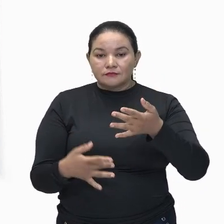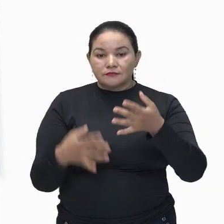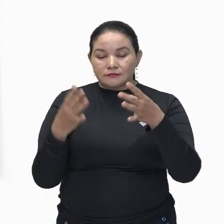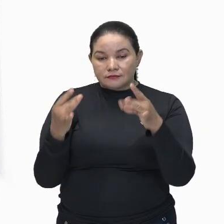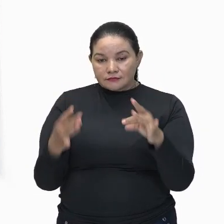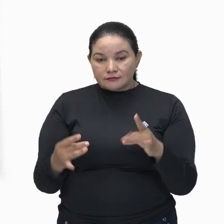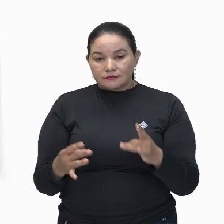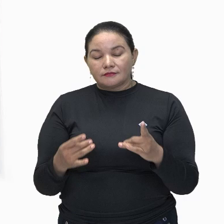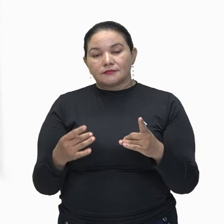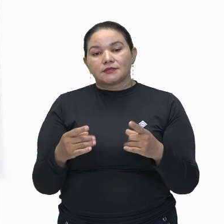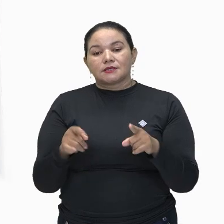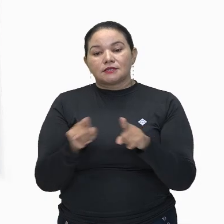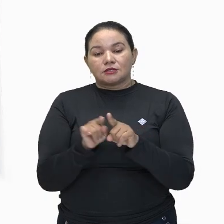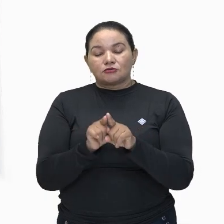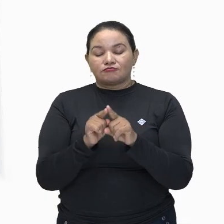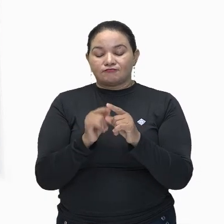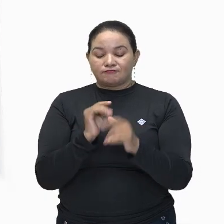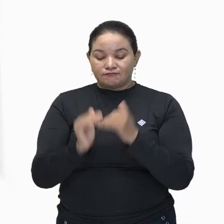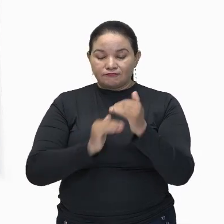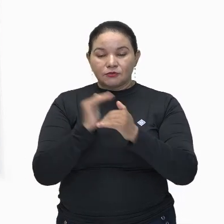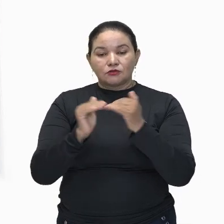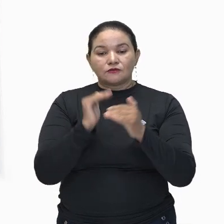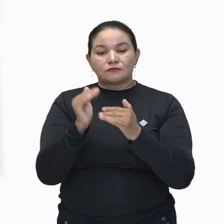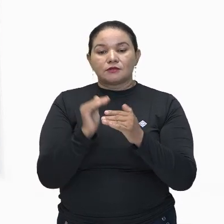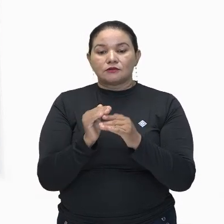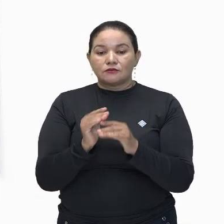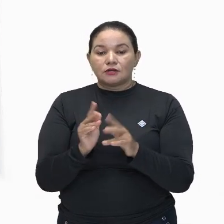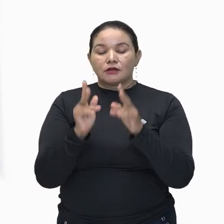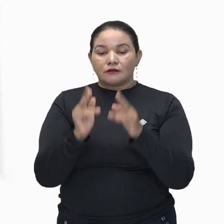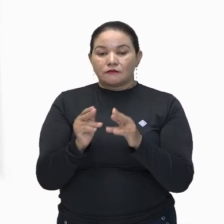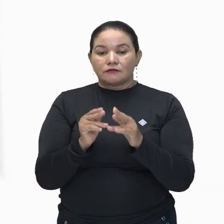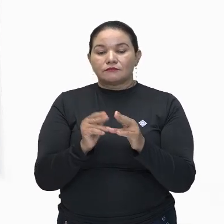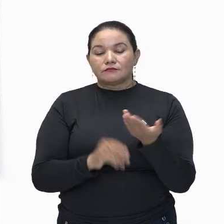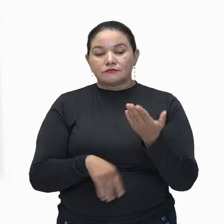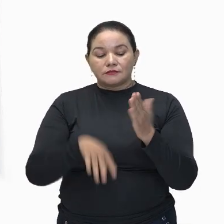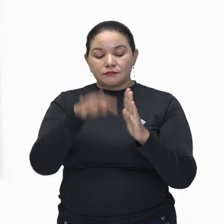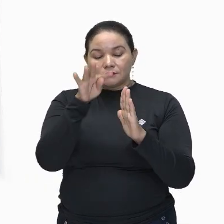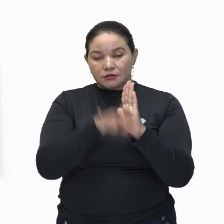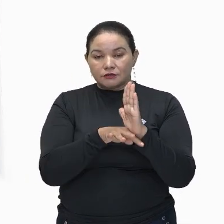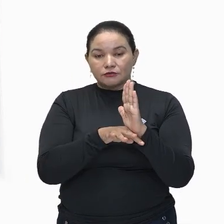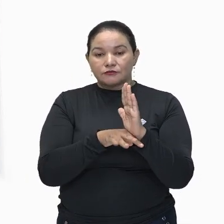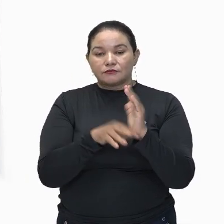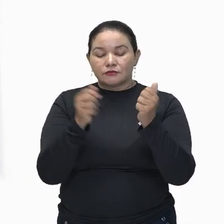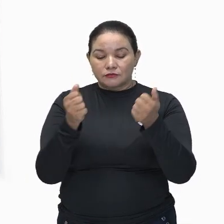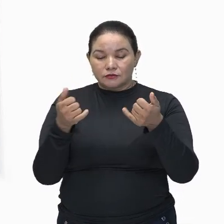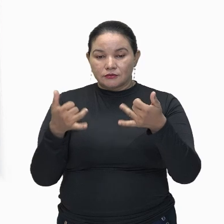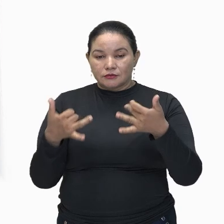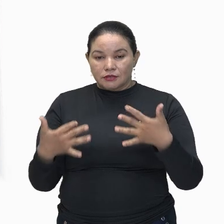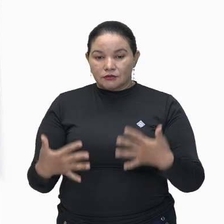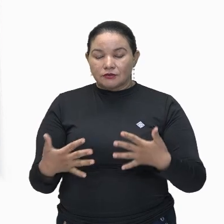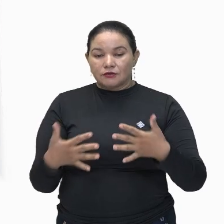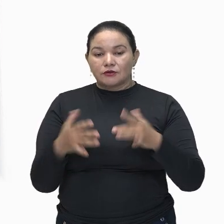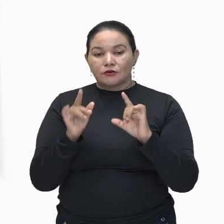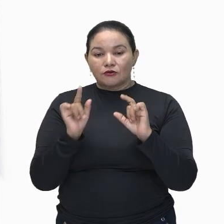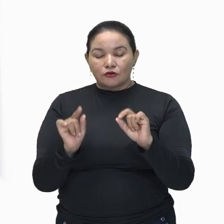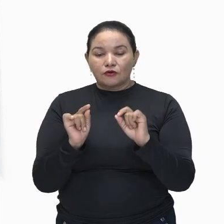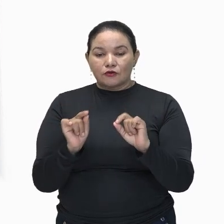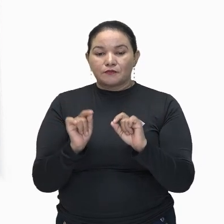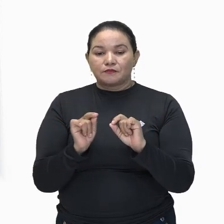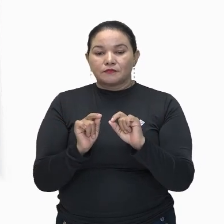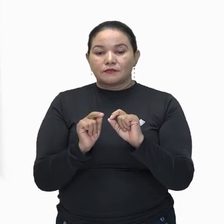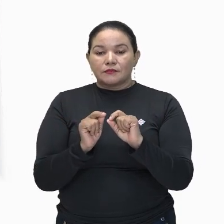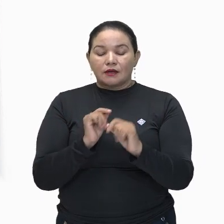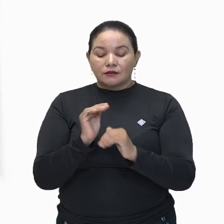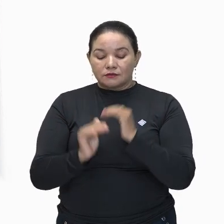seu desenvolvimento. Assim como o texto dissertativo seria como se fosse o desenvolvimento